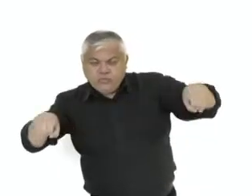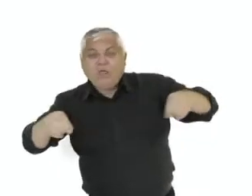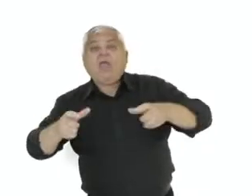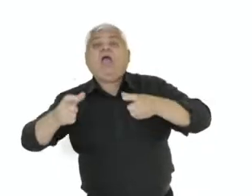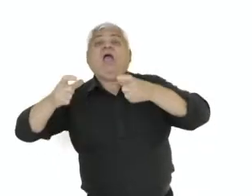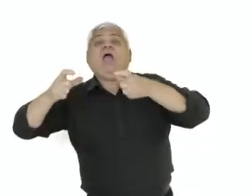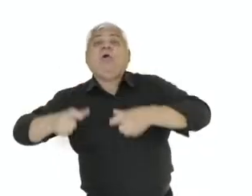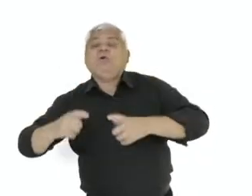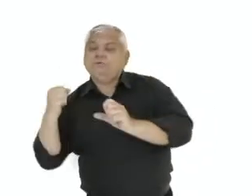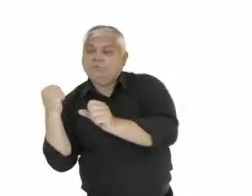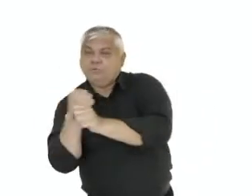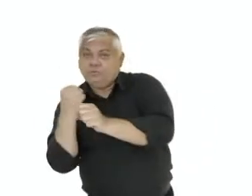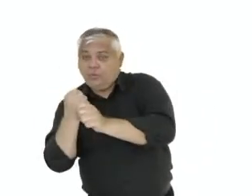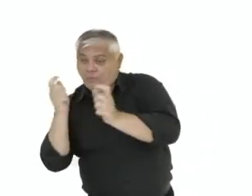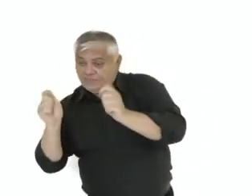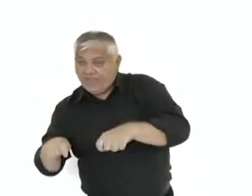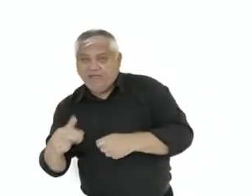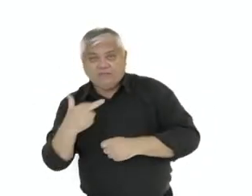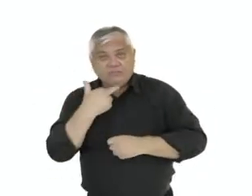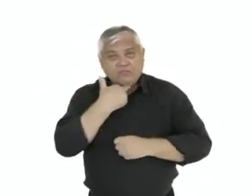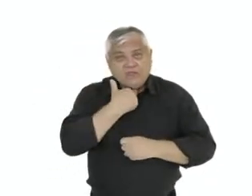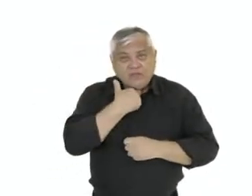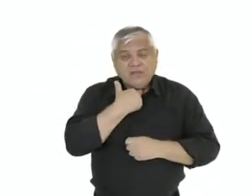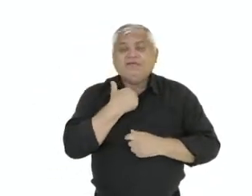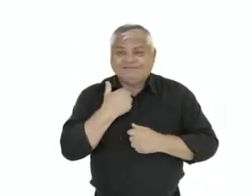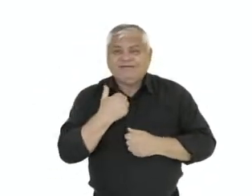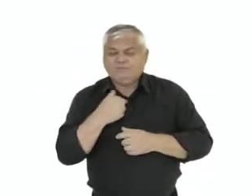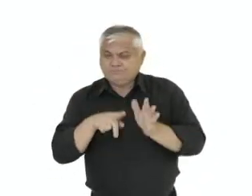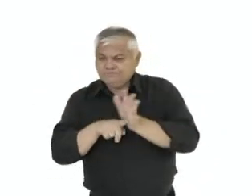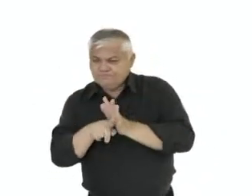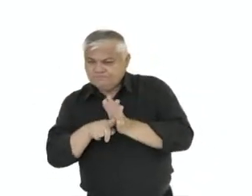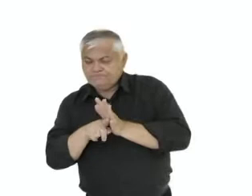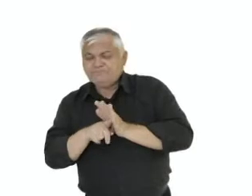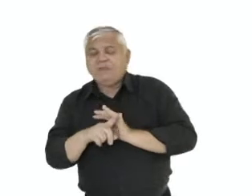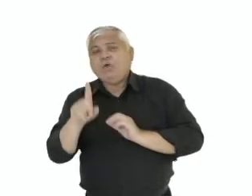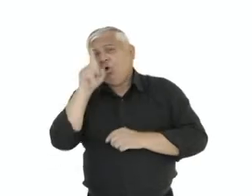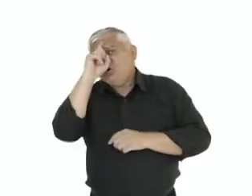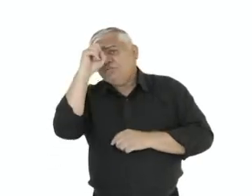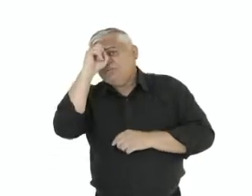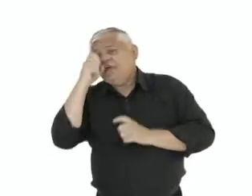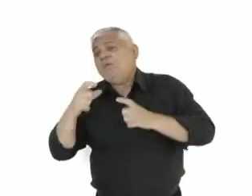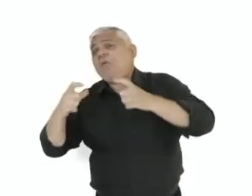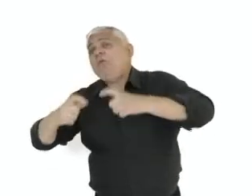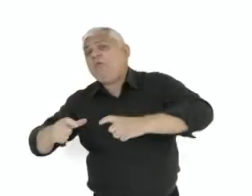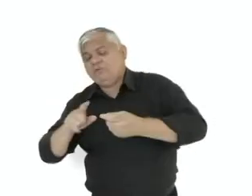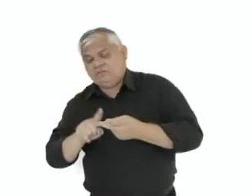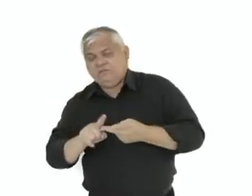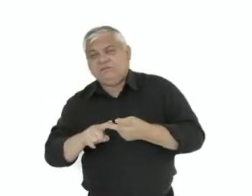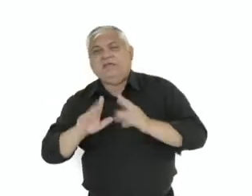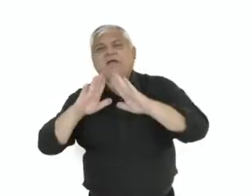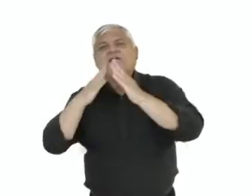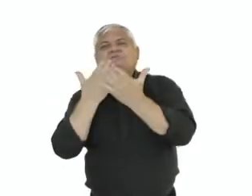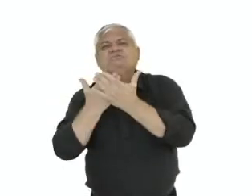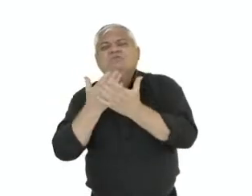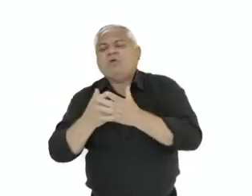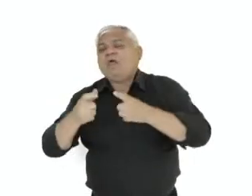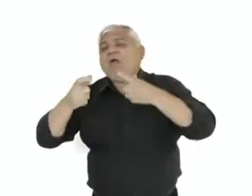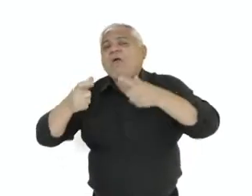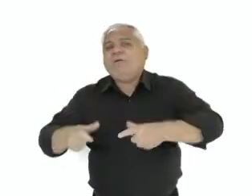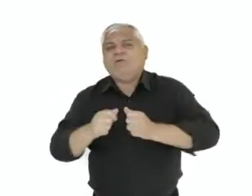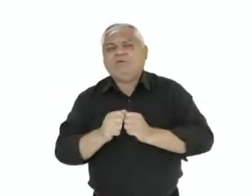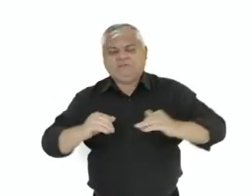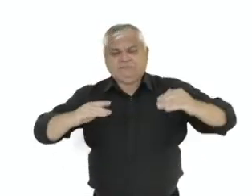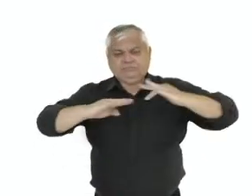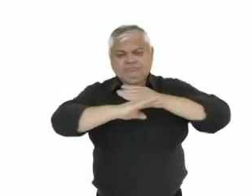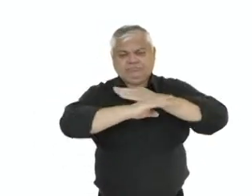as construções, ou seja, onde colocá-las, como por exemplo, hospitais, escolas, planejar o trânsito e infraestrutura da cidade, como